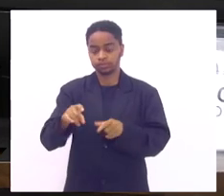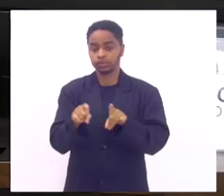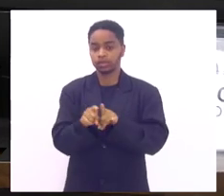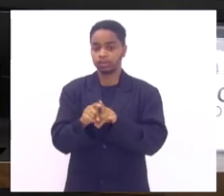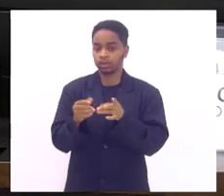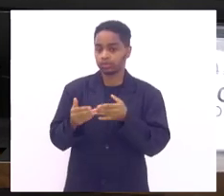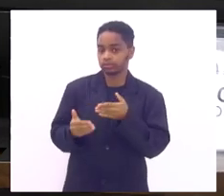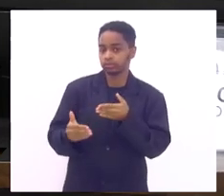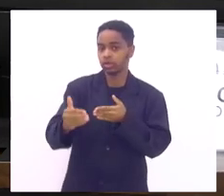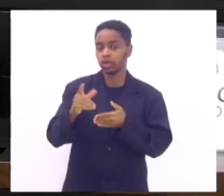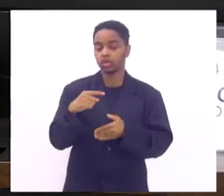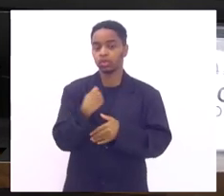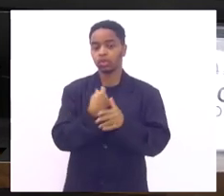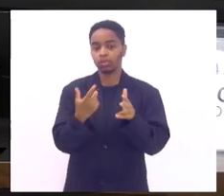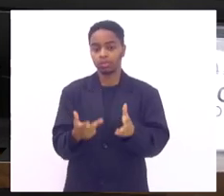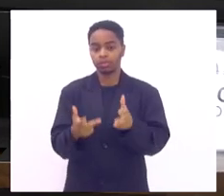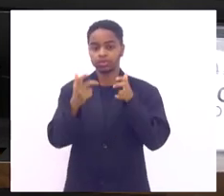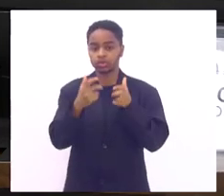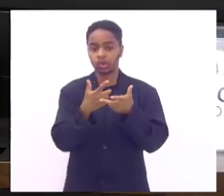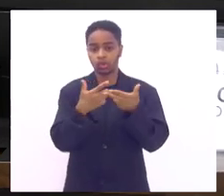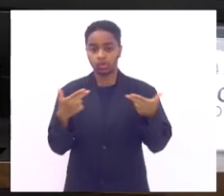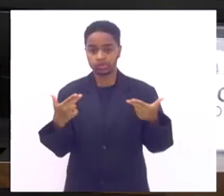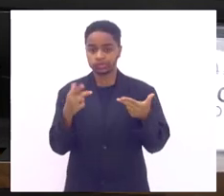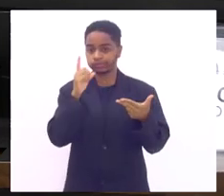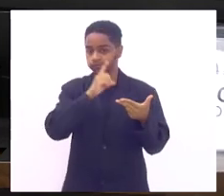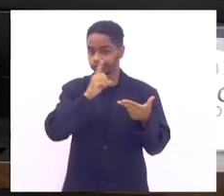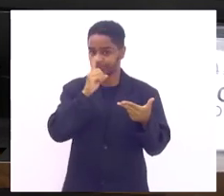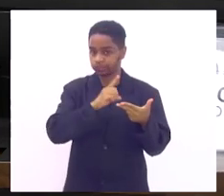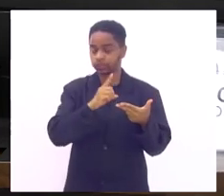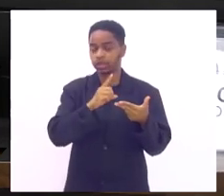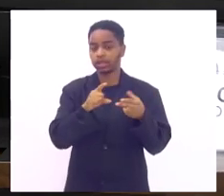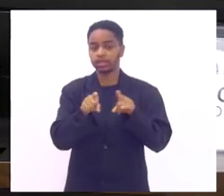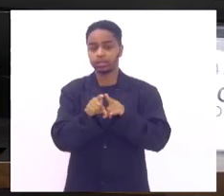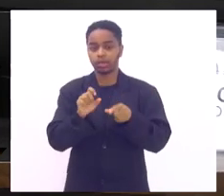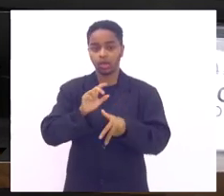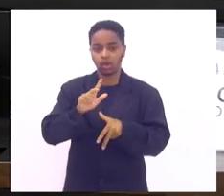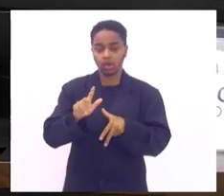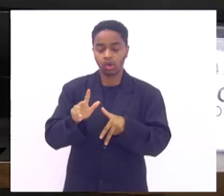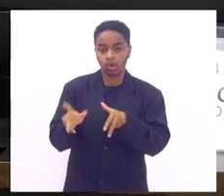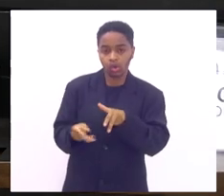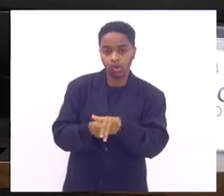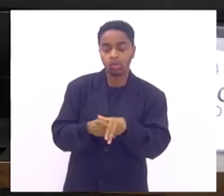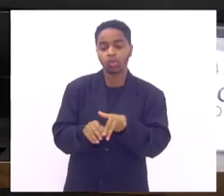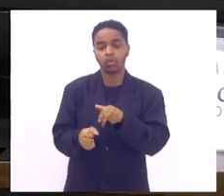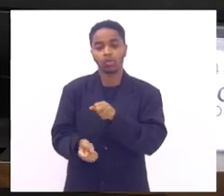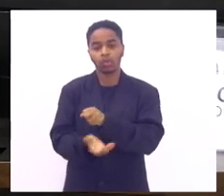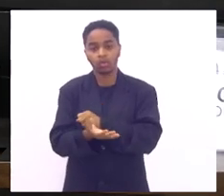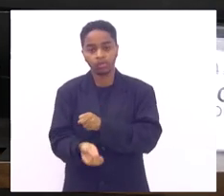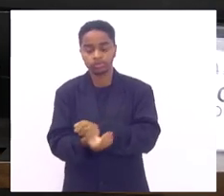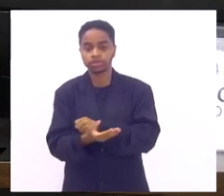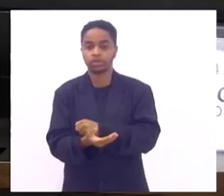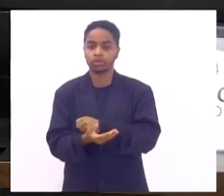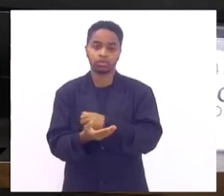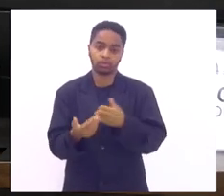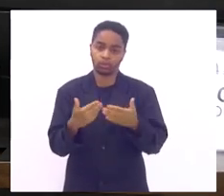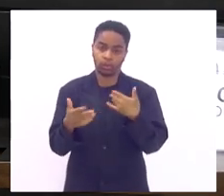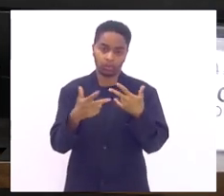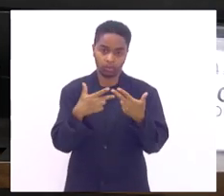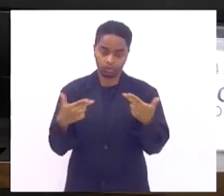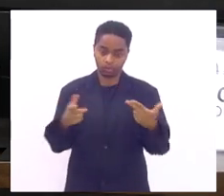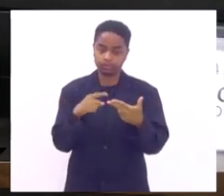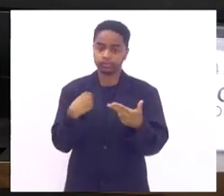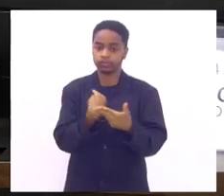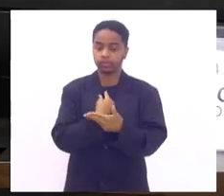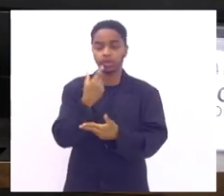gente vislumbrar um mal feito, um ato de corrupção, de sonegação, que seja, a gente vai